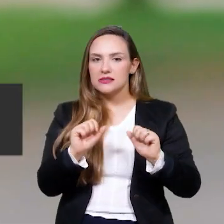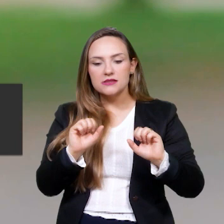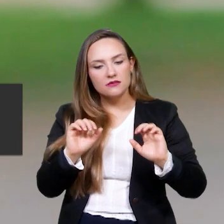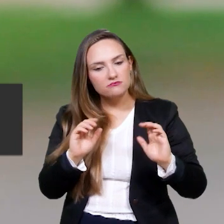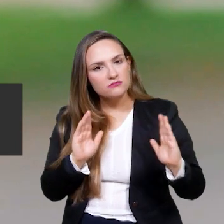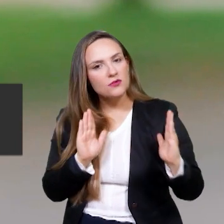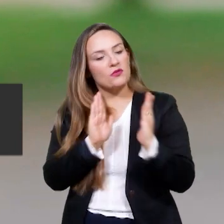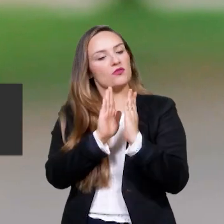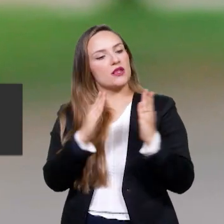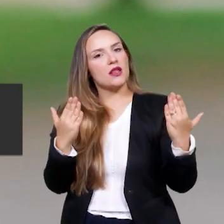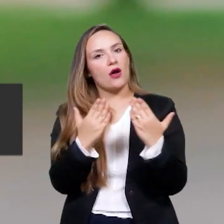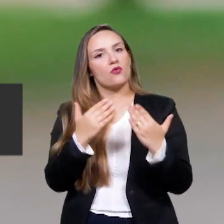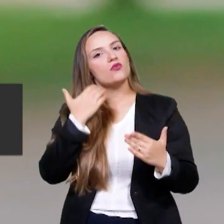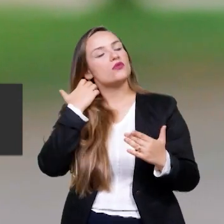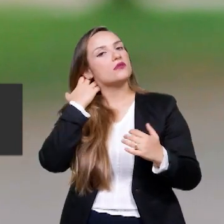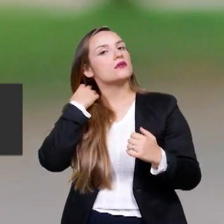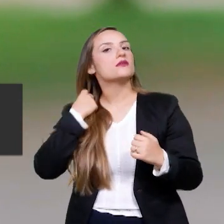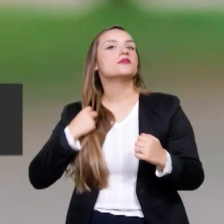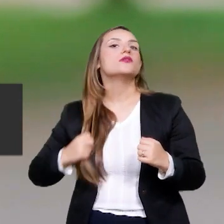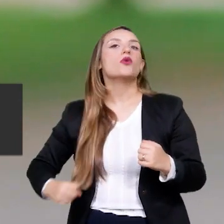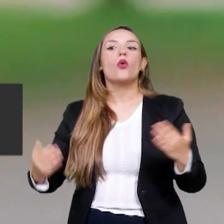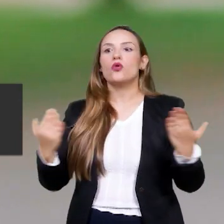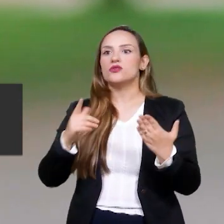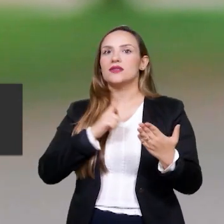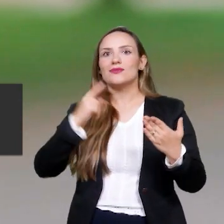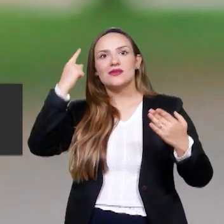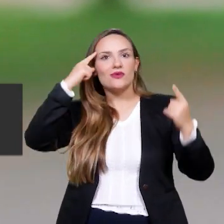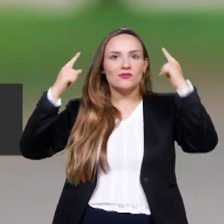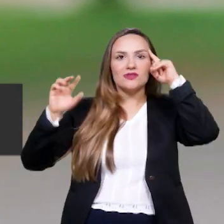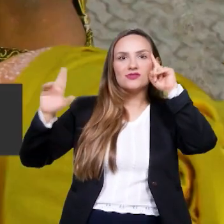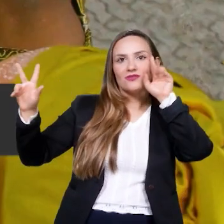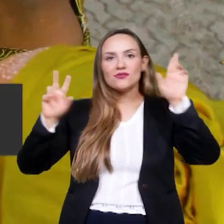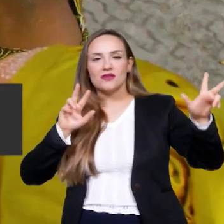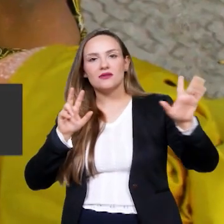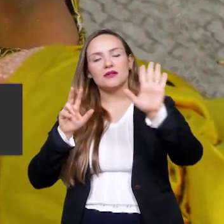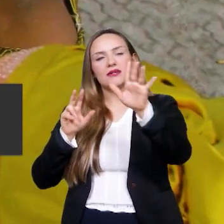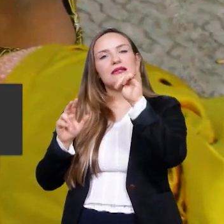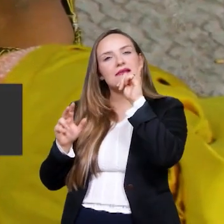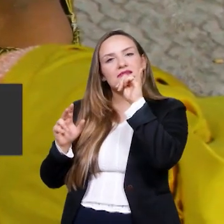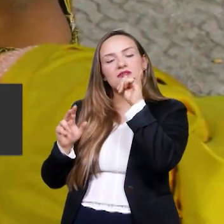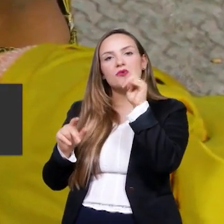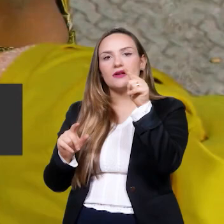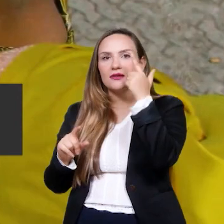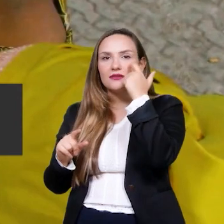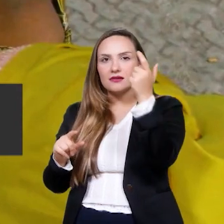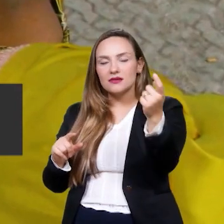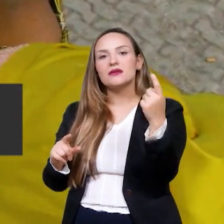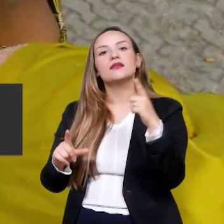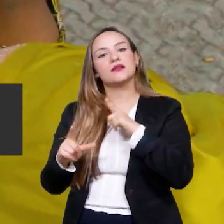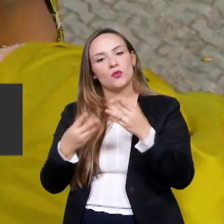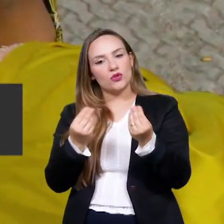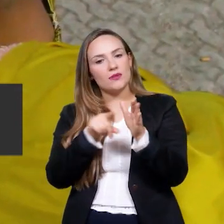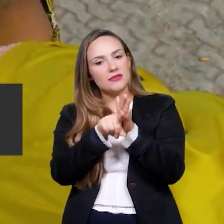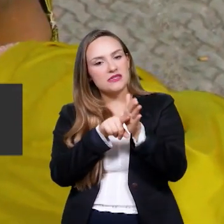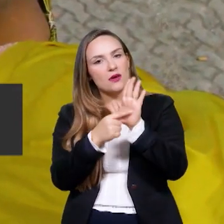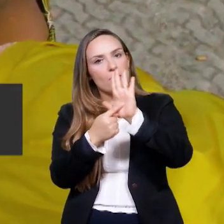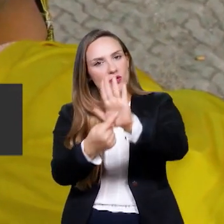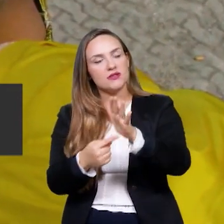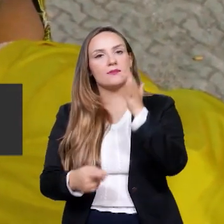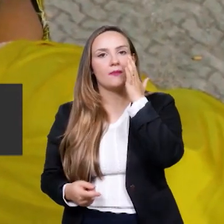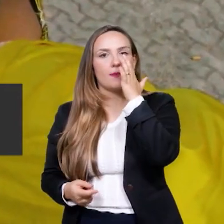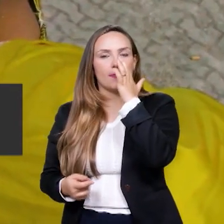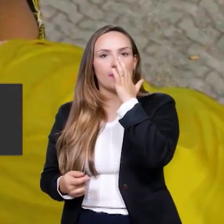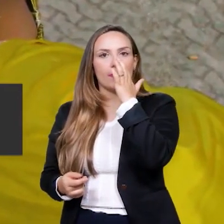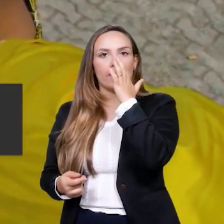precisam ser enfrentados e que levam às contradições do nosso povo. Uma delas que é muito interessante, que tem várias pesquisas que